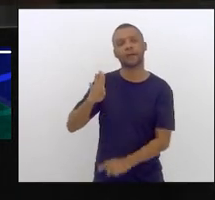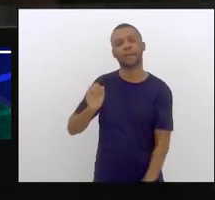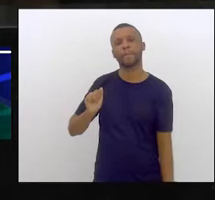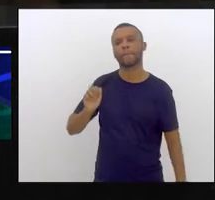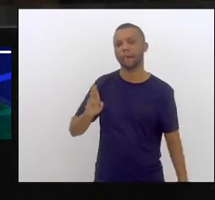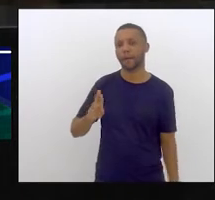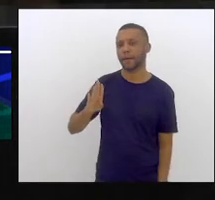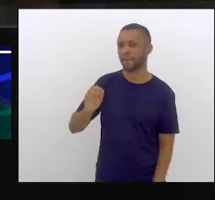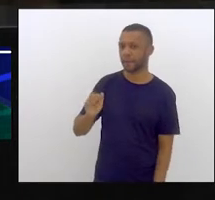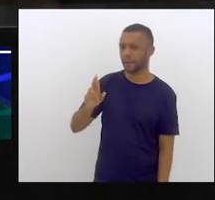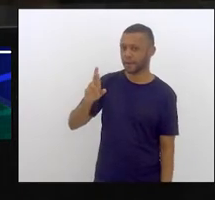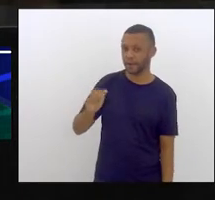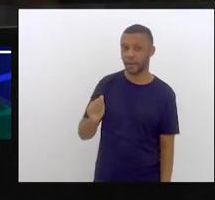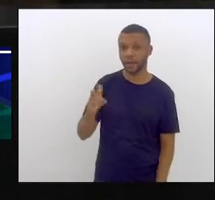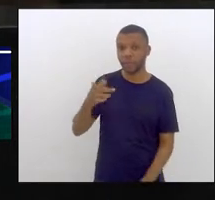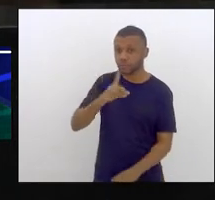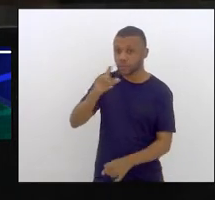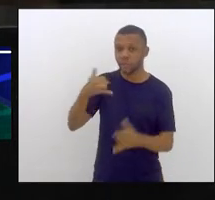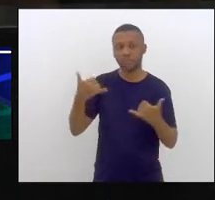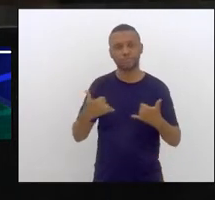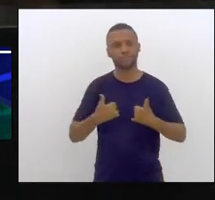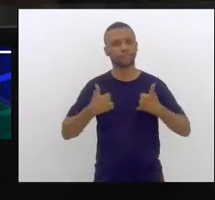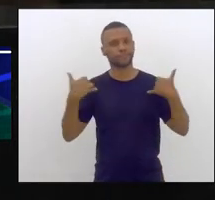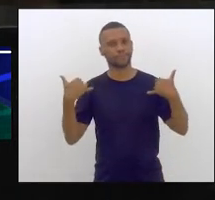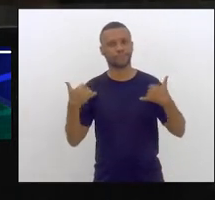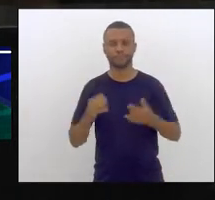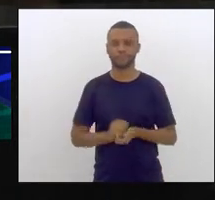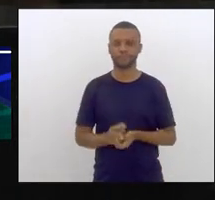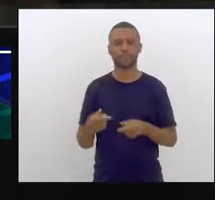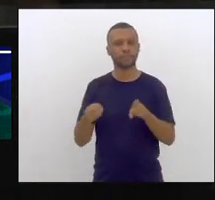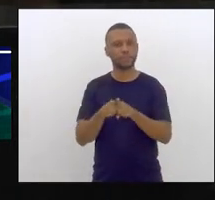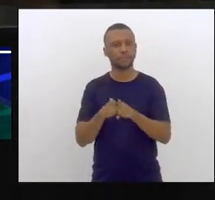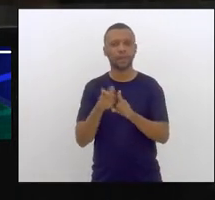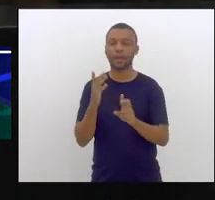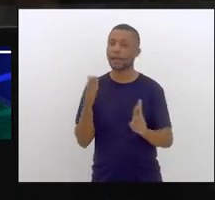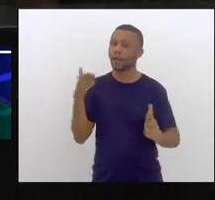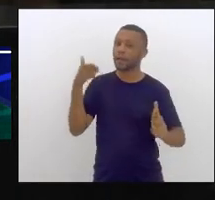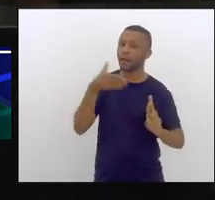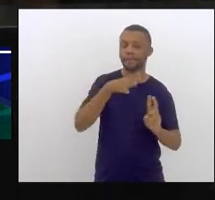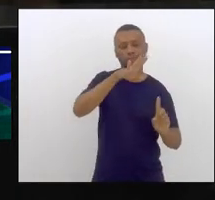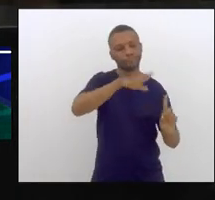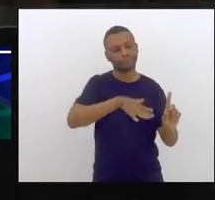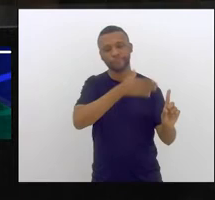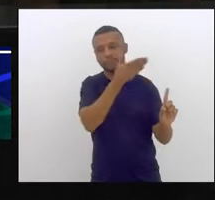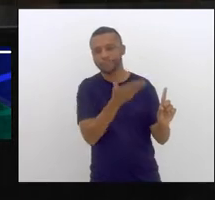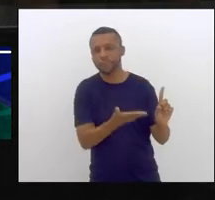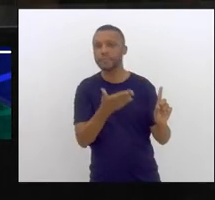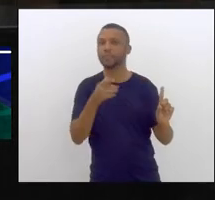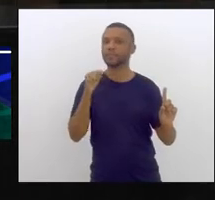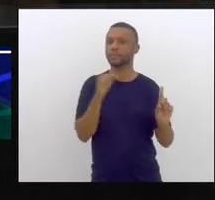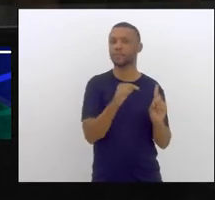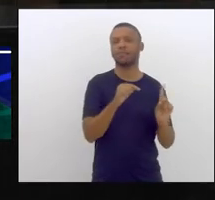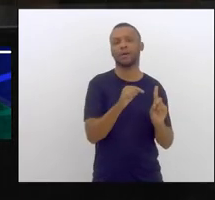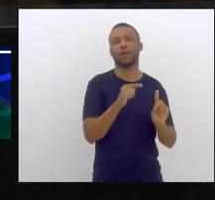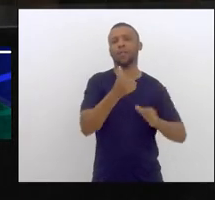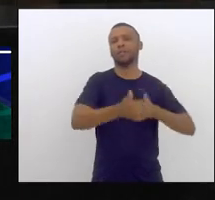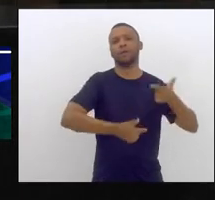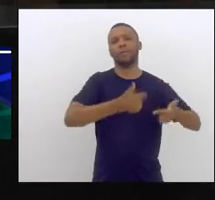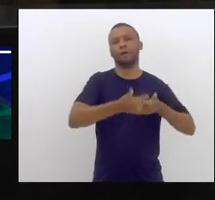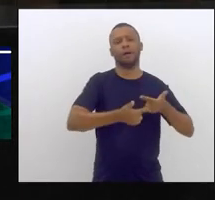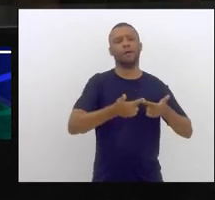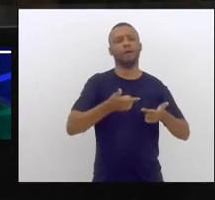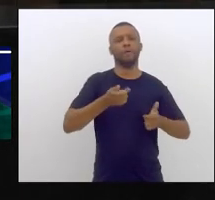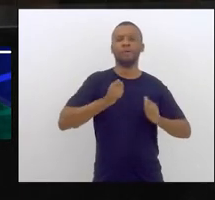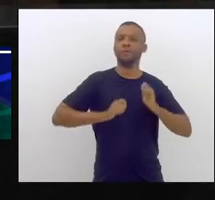Santos no dia do seu aniversário, de modo também a referenciar a sua figura na atuação enquanto